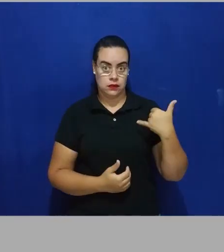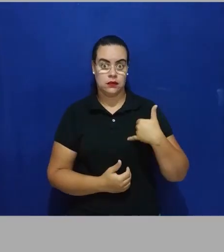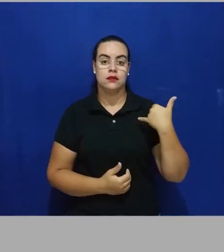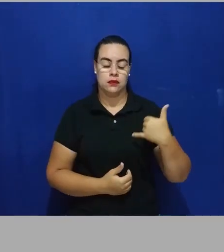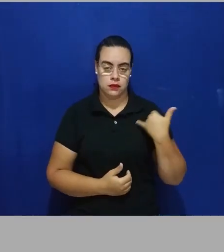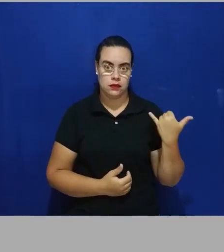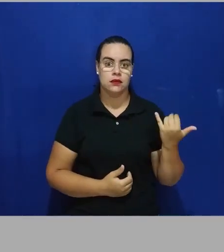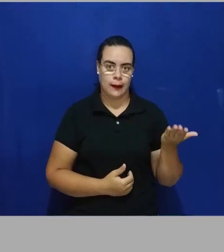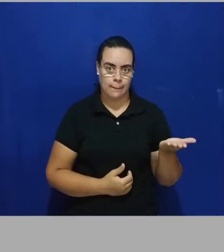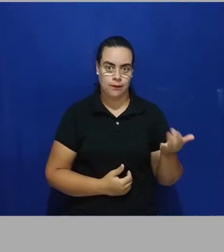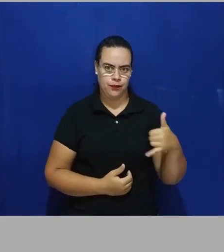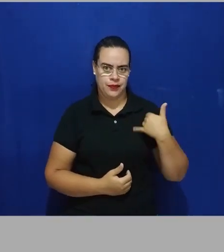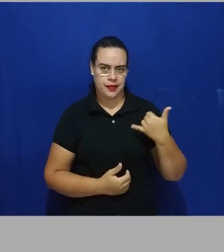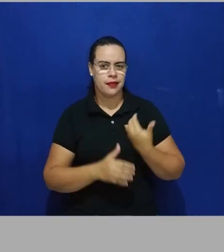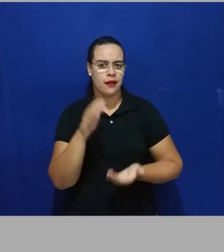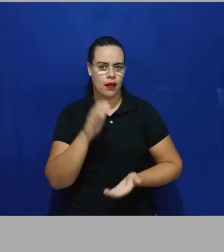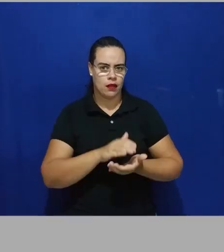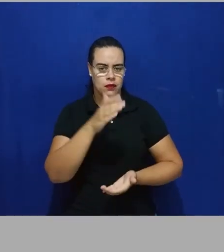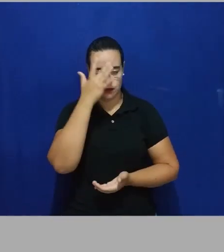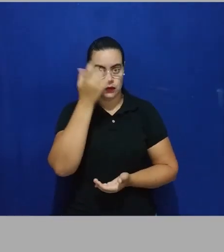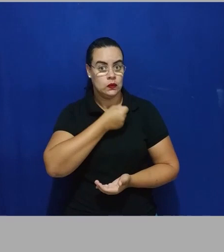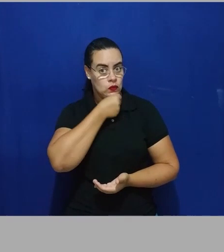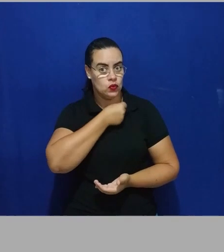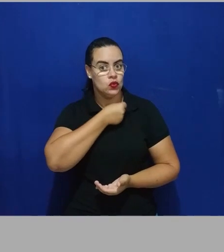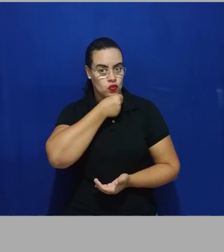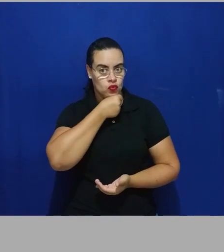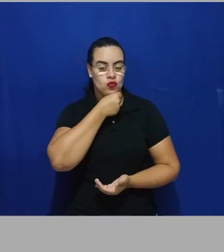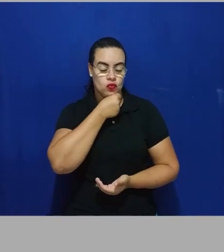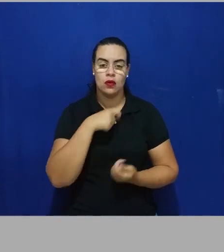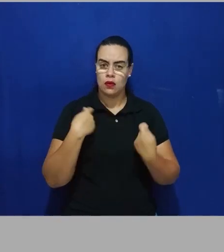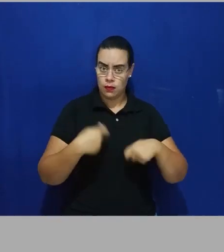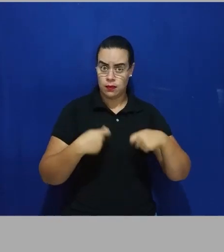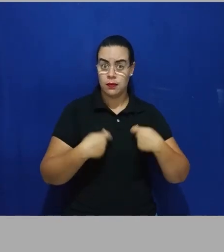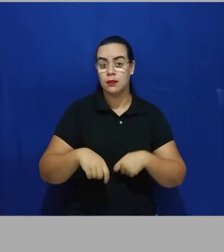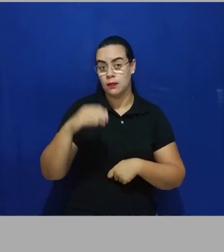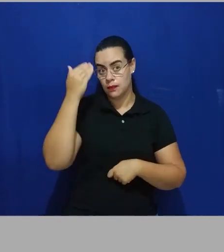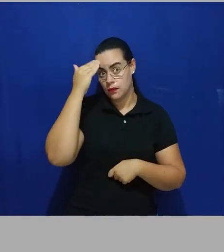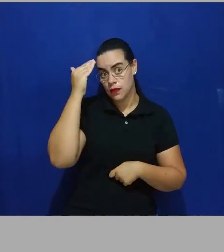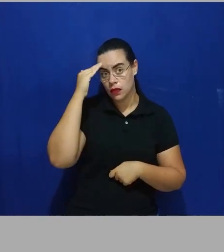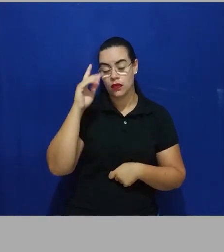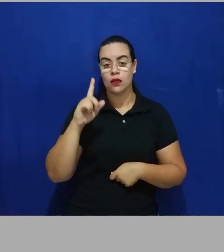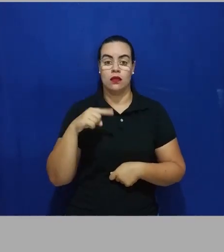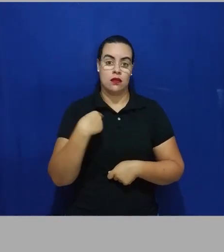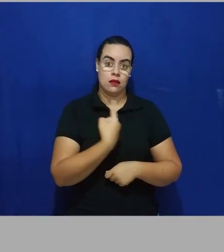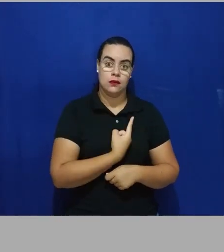idosa, de pessoa com mais idade, é preciso reconhecer a nossa